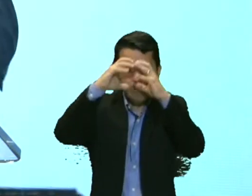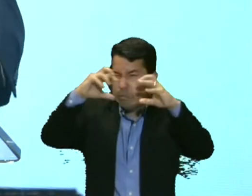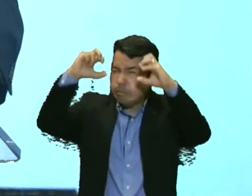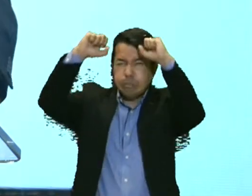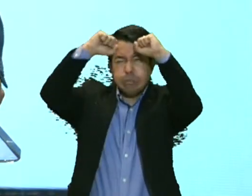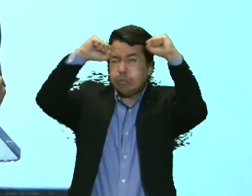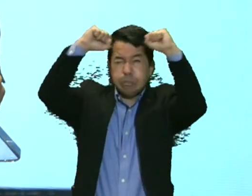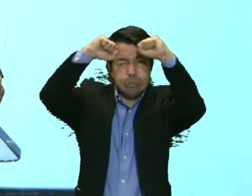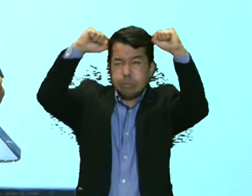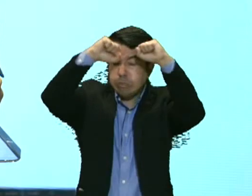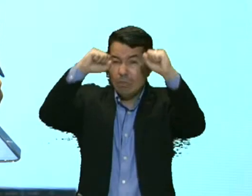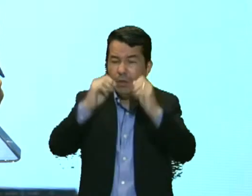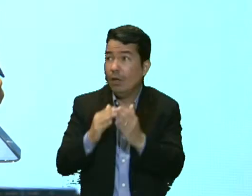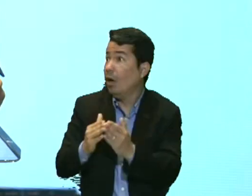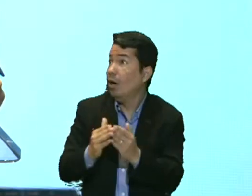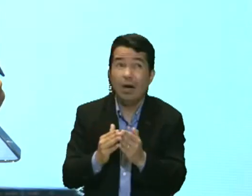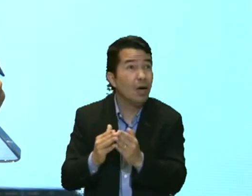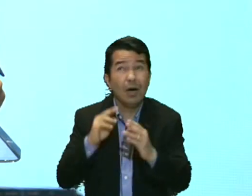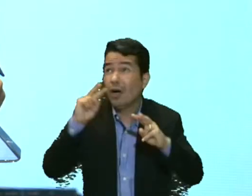onde está indo?